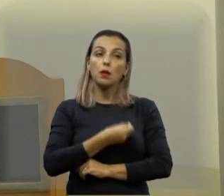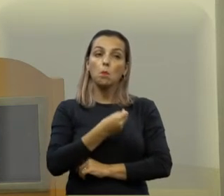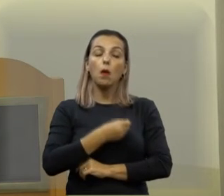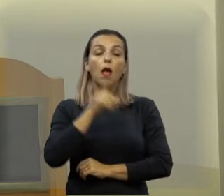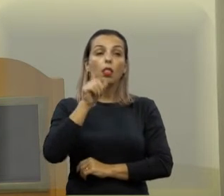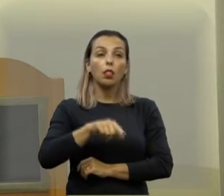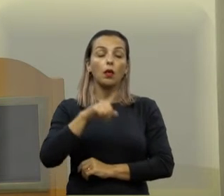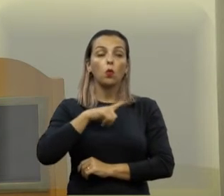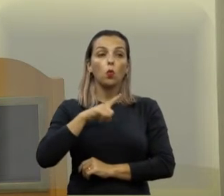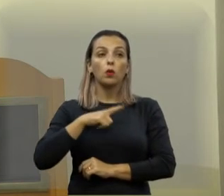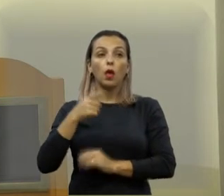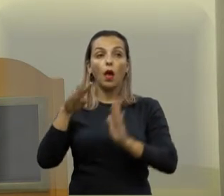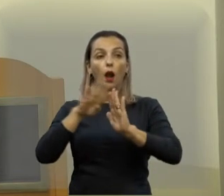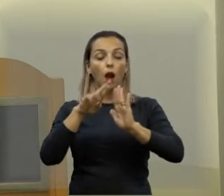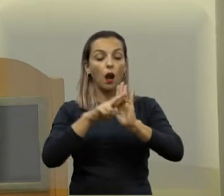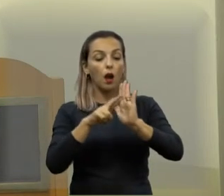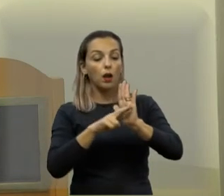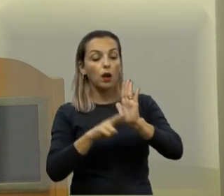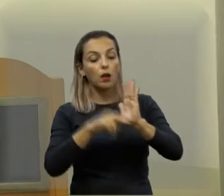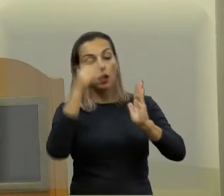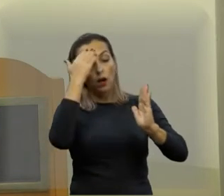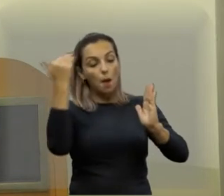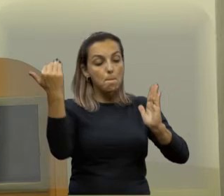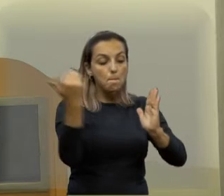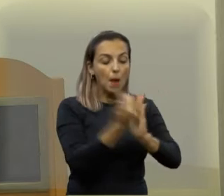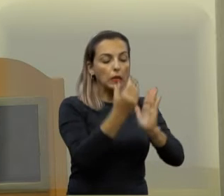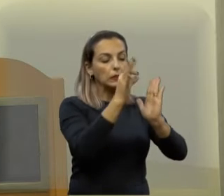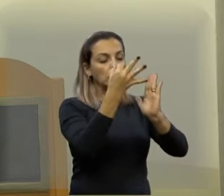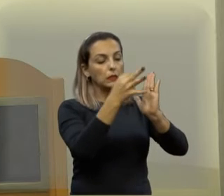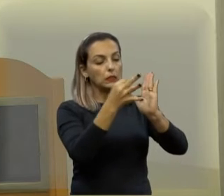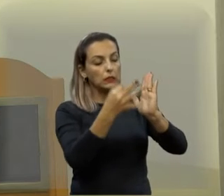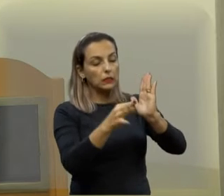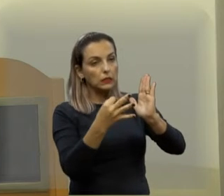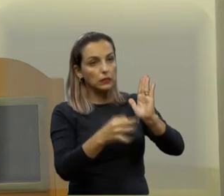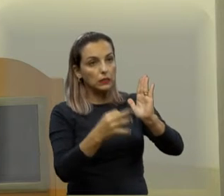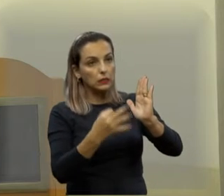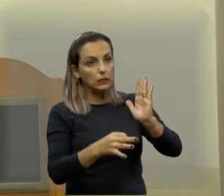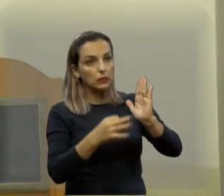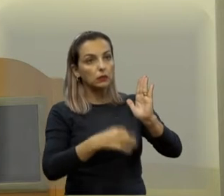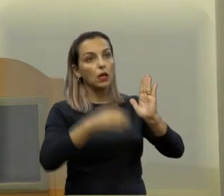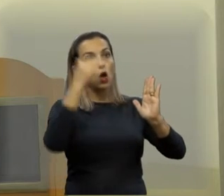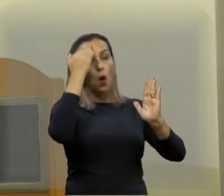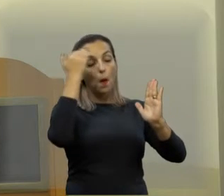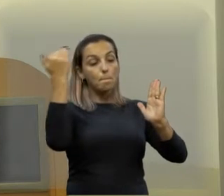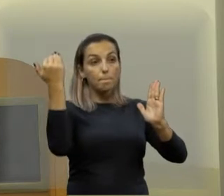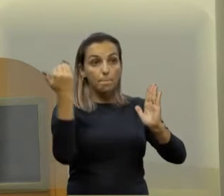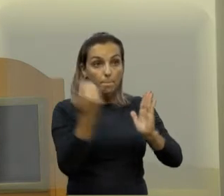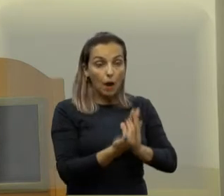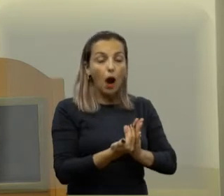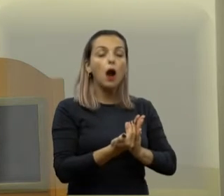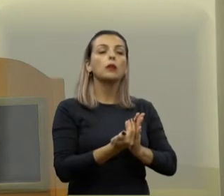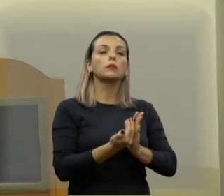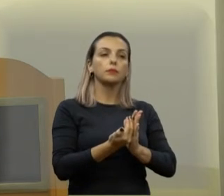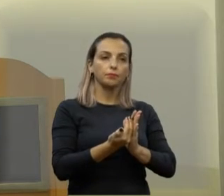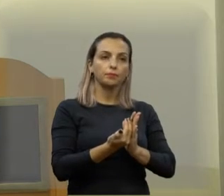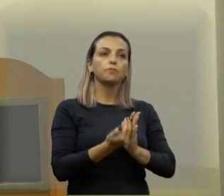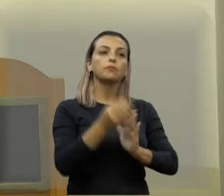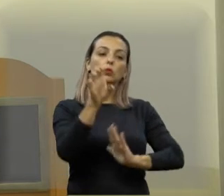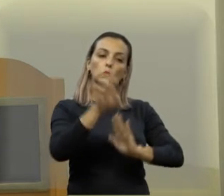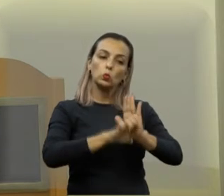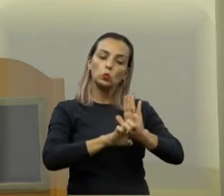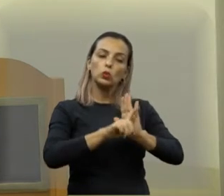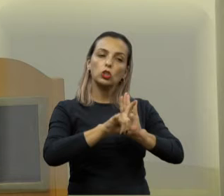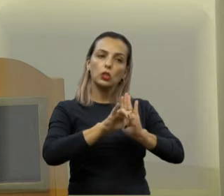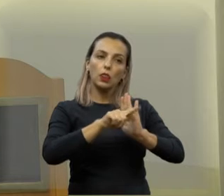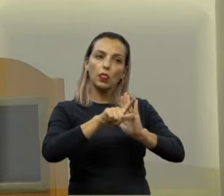mantendo e atendendo todas as especificações tô vendo a Constância que estava no edital